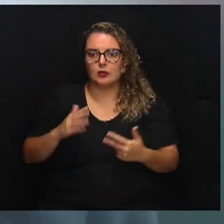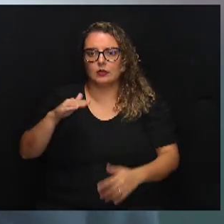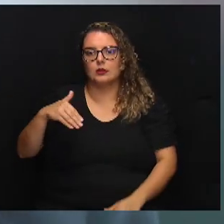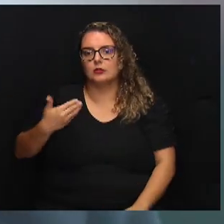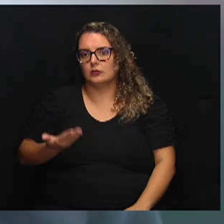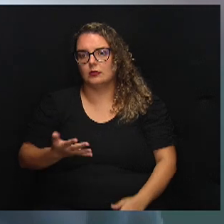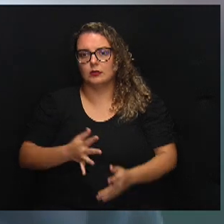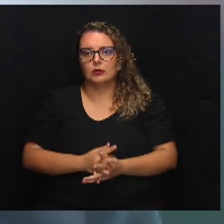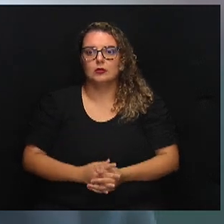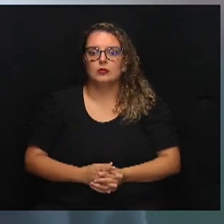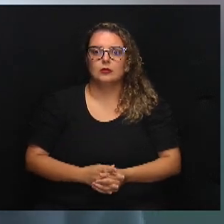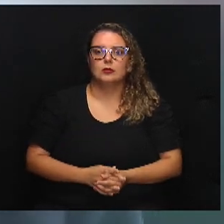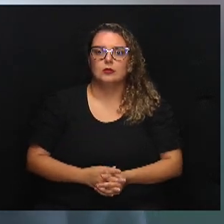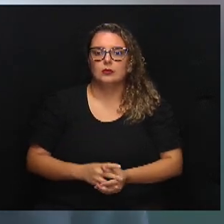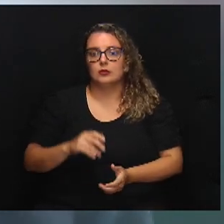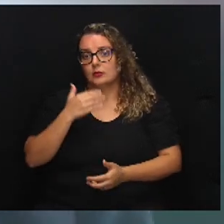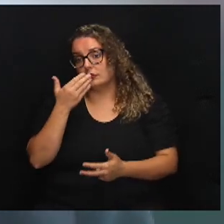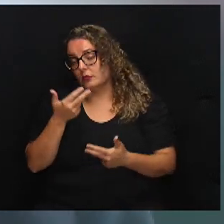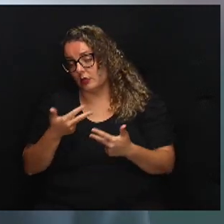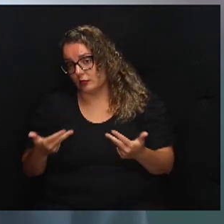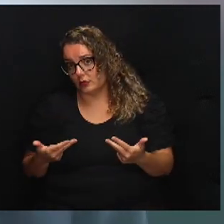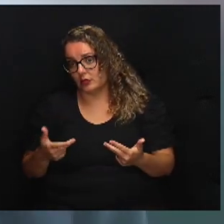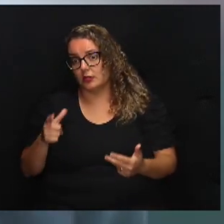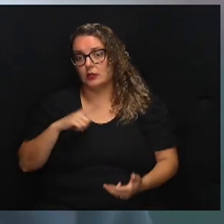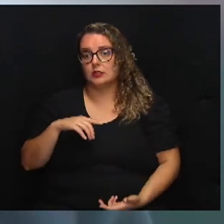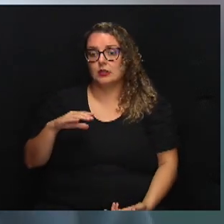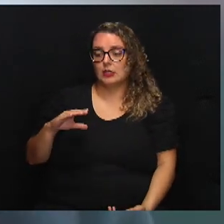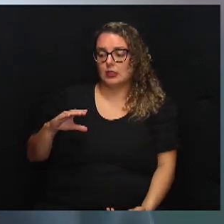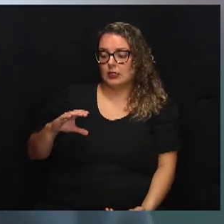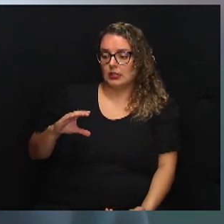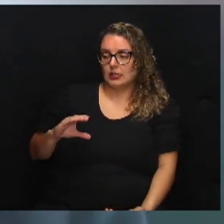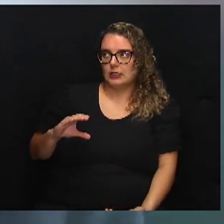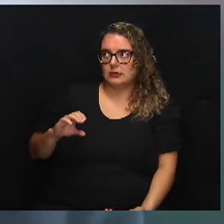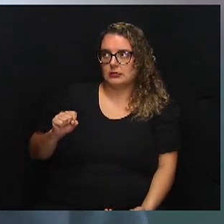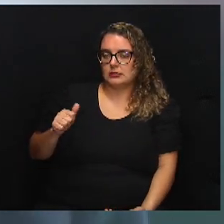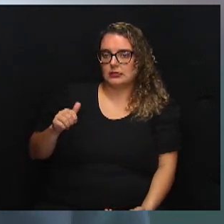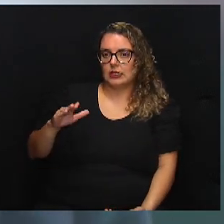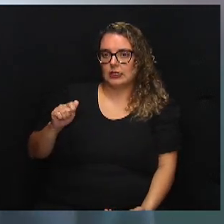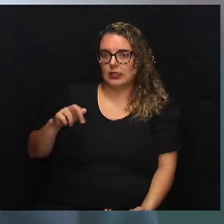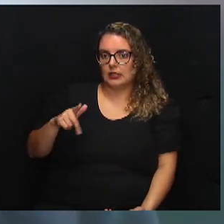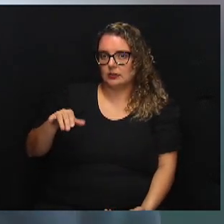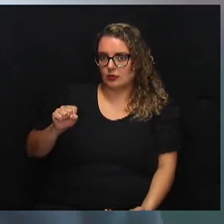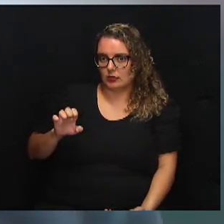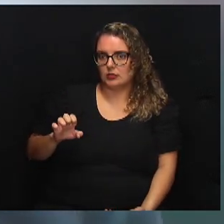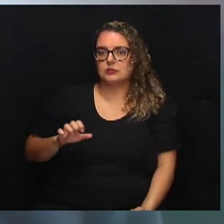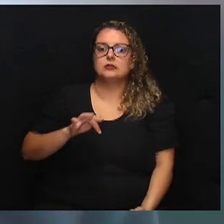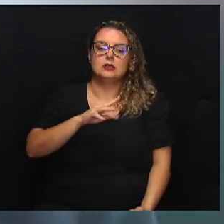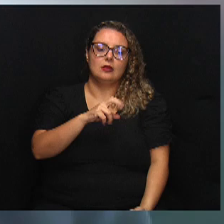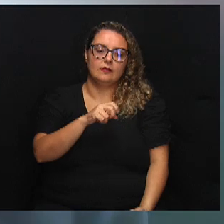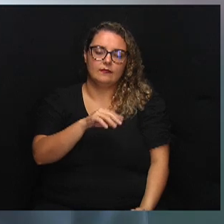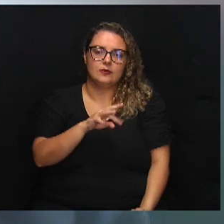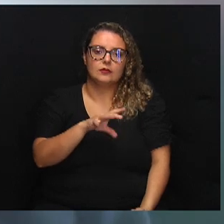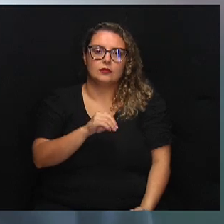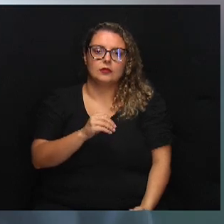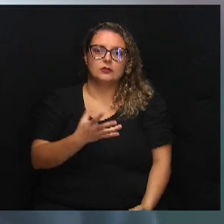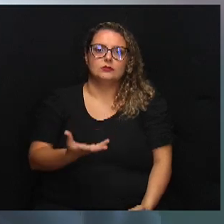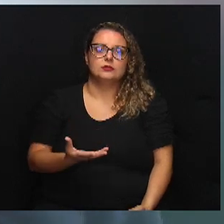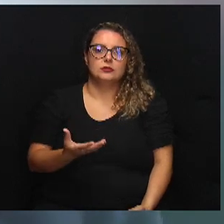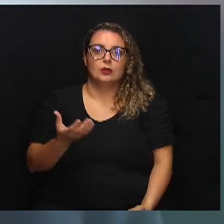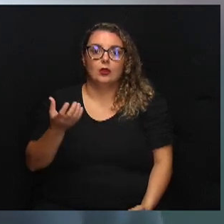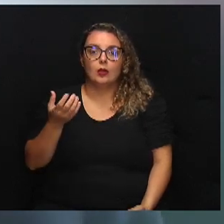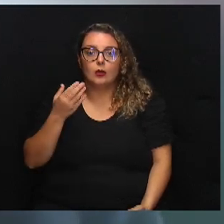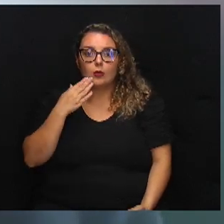você tem uma fruta, você tem a sacarose, você tem a frutose. O açúcar do leite humano, ele